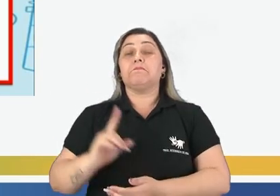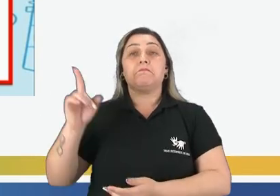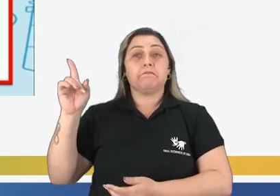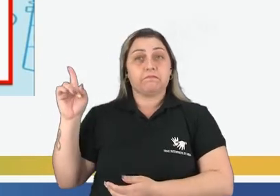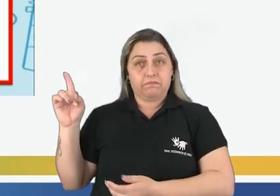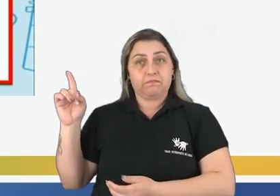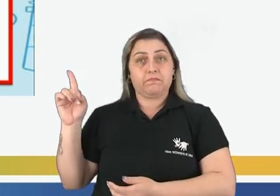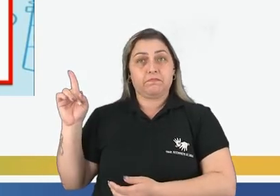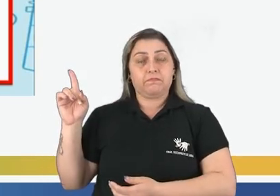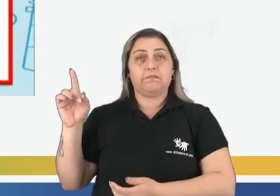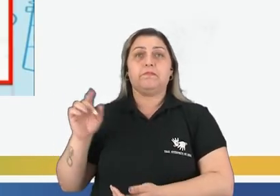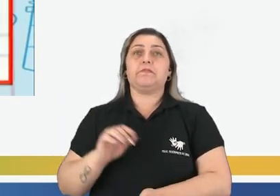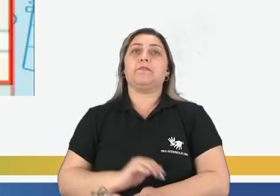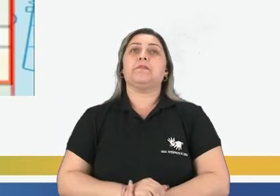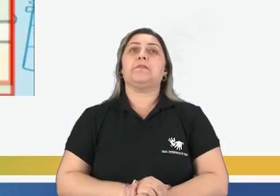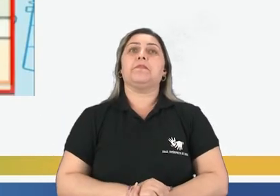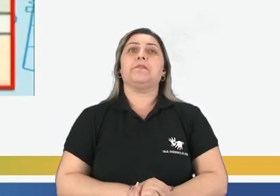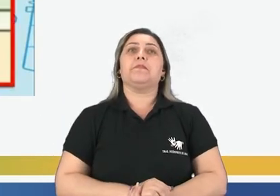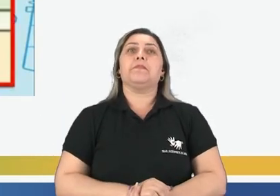Essa.